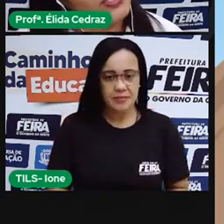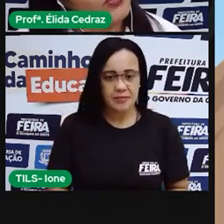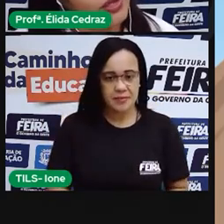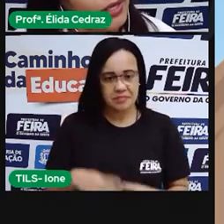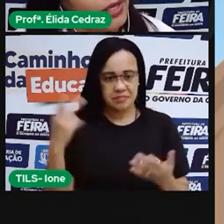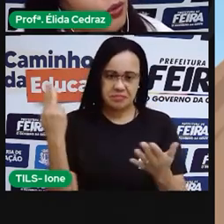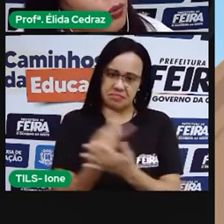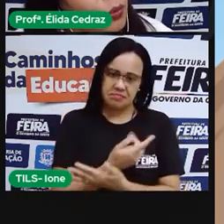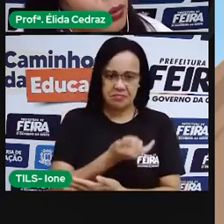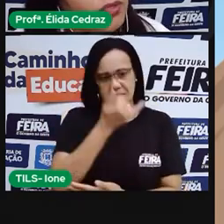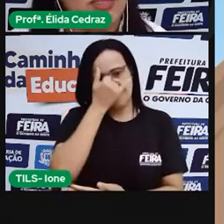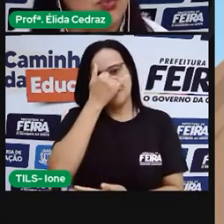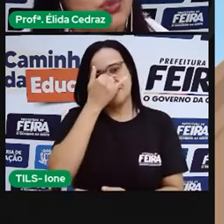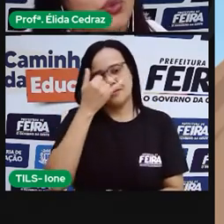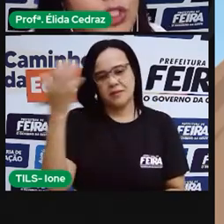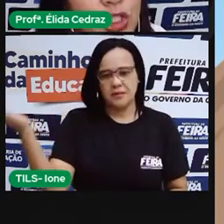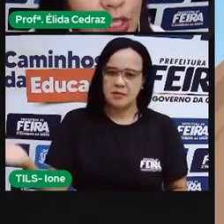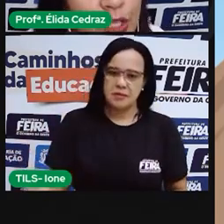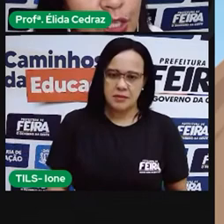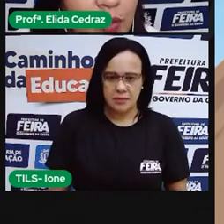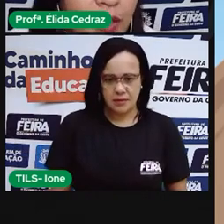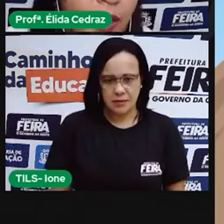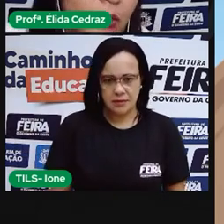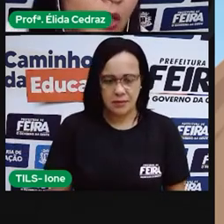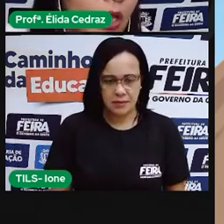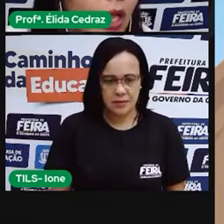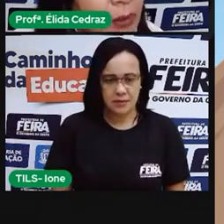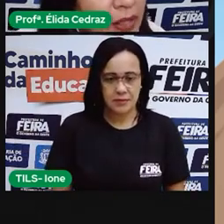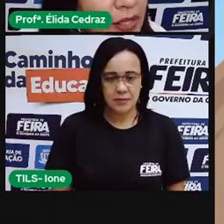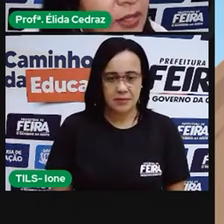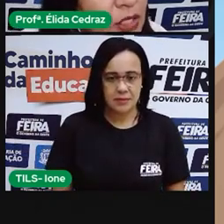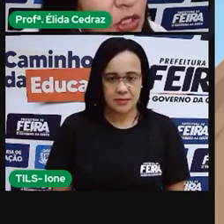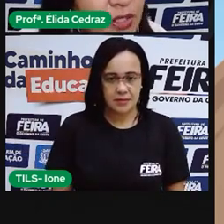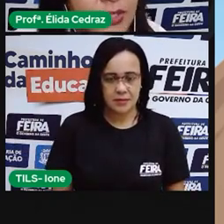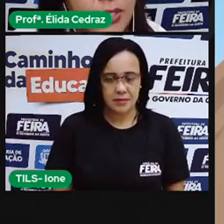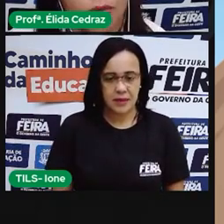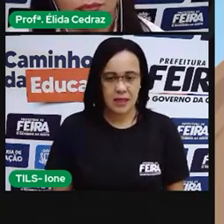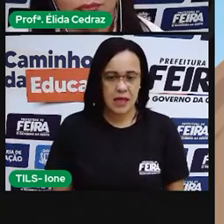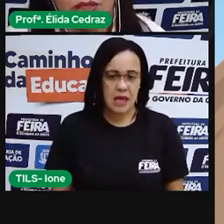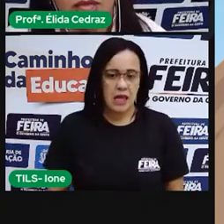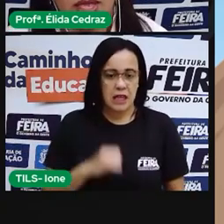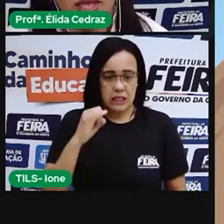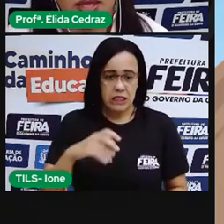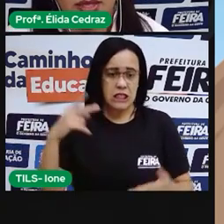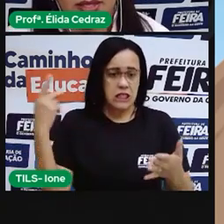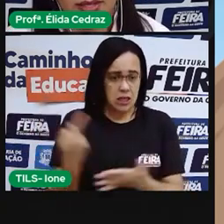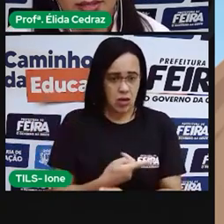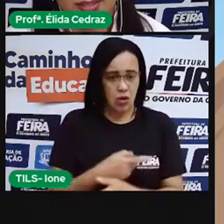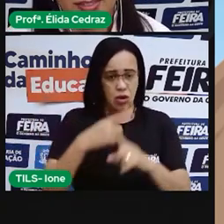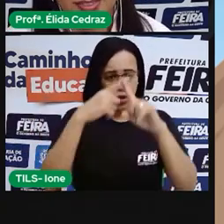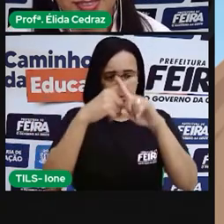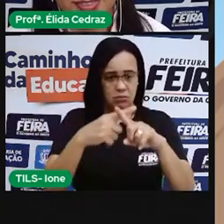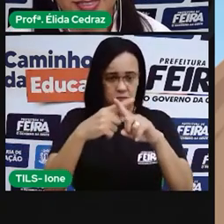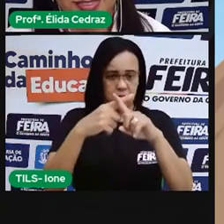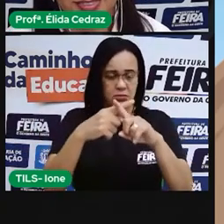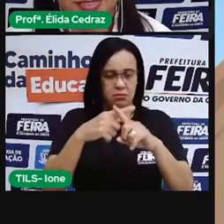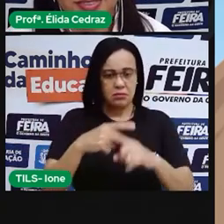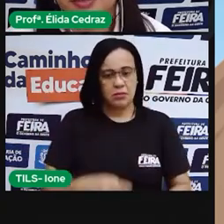Ó, aí ó, errou. Tá vendo como a gente clica no errado? Aparece aquele xizinho.